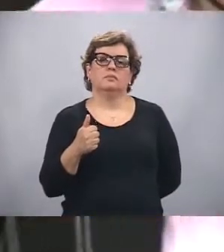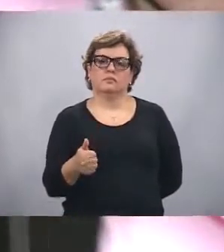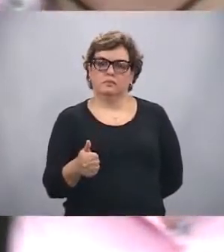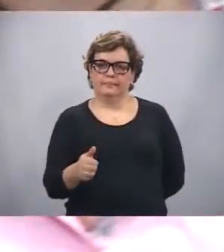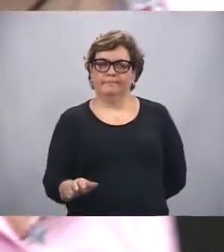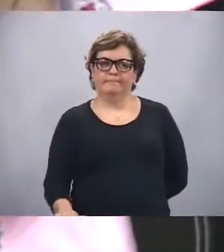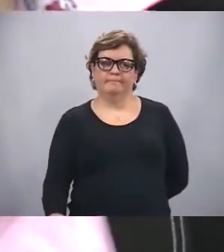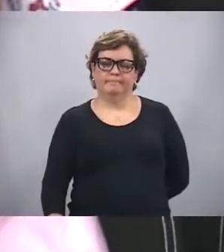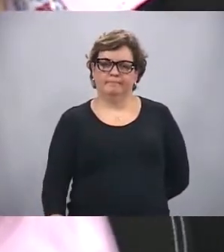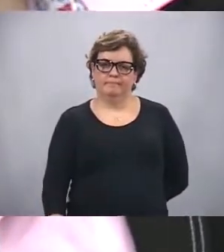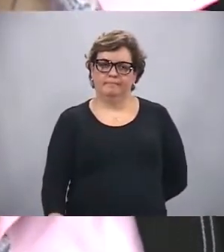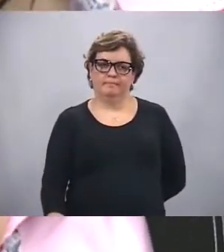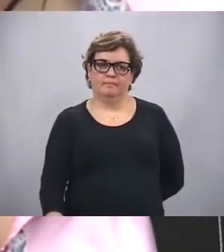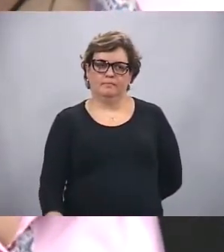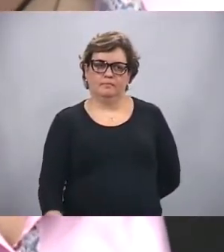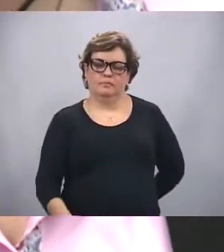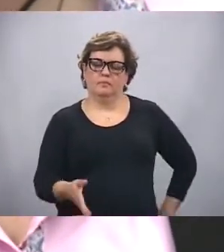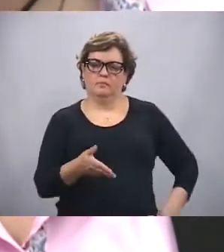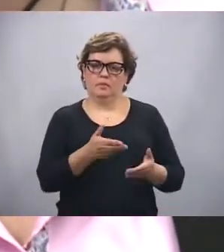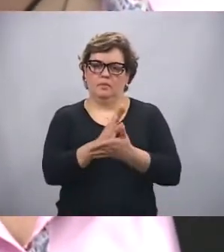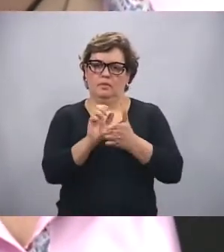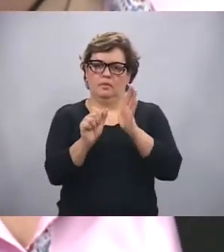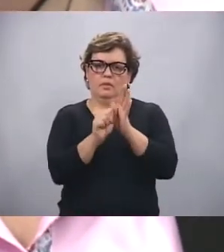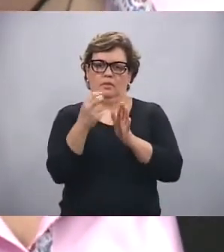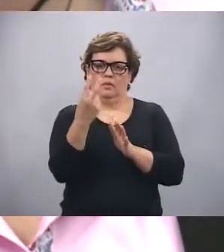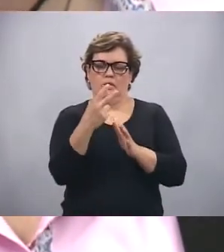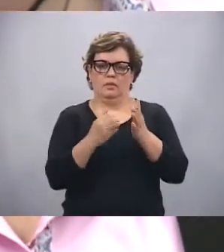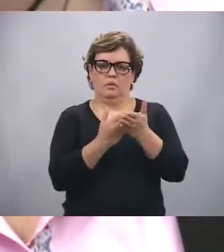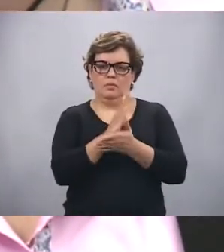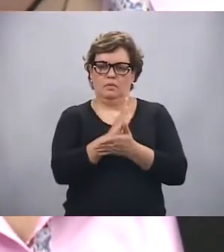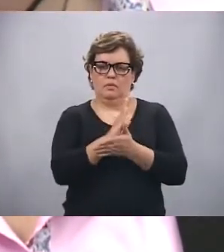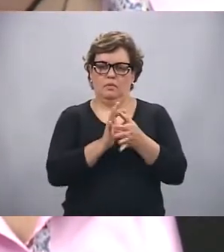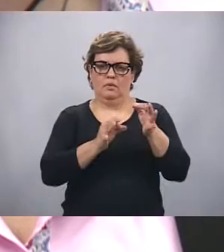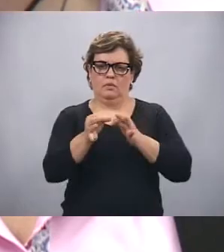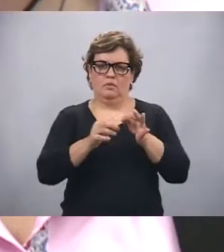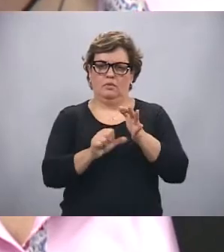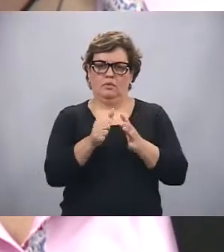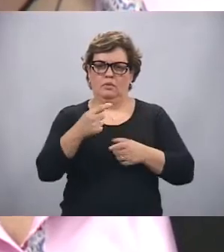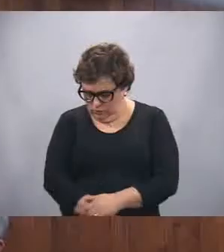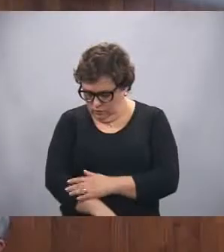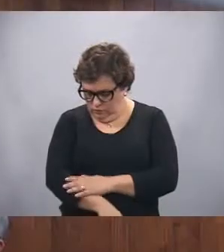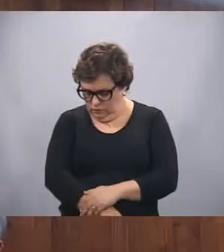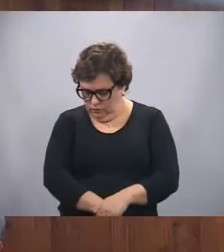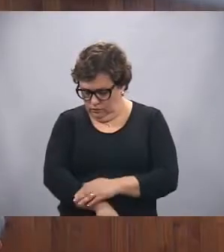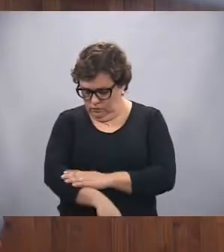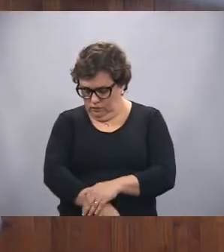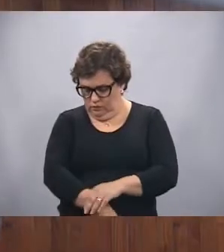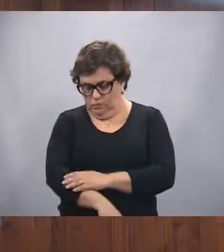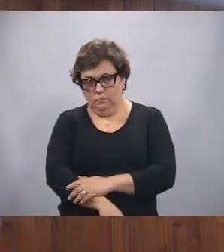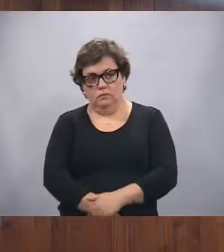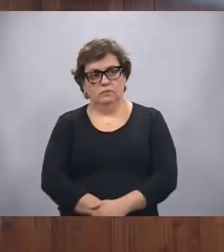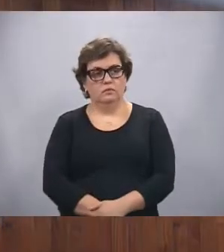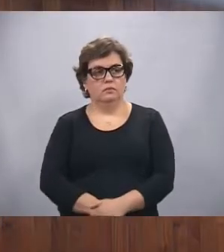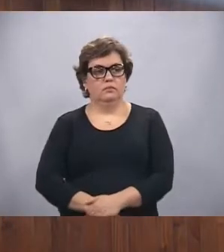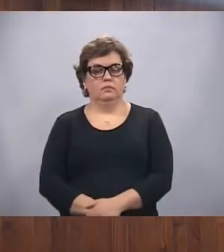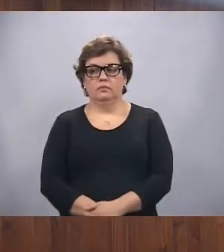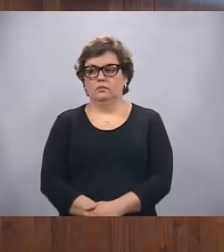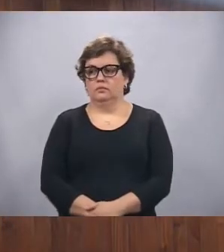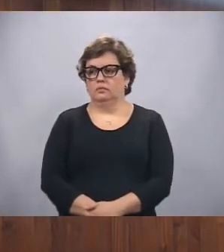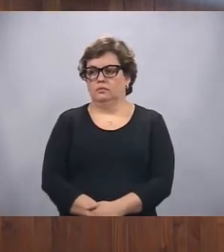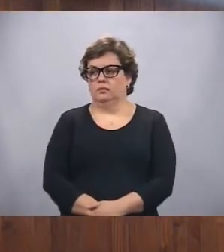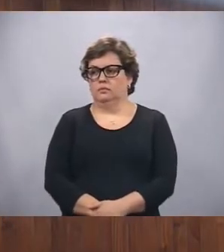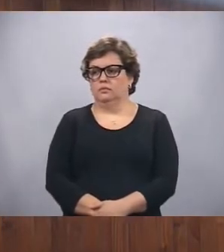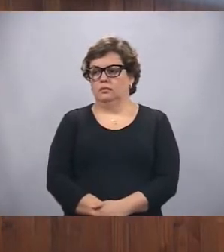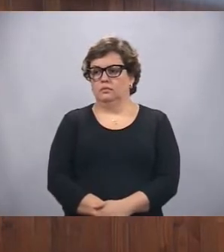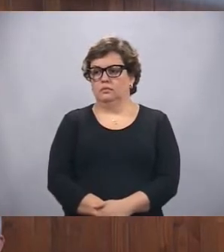empresas e um subs e o projeto de lei 186/2017 do presidente da Câmara Wilson Damasceno